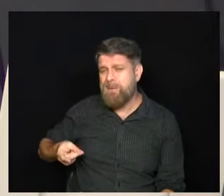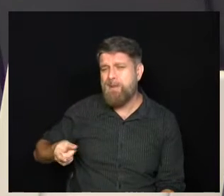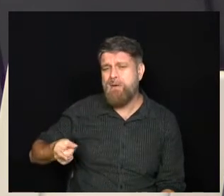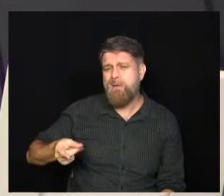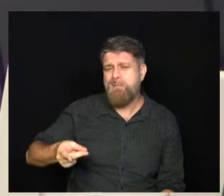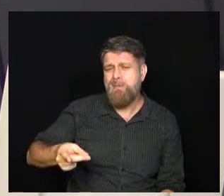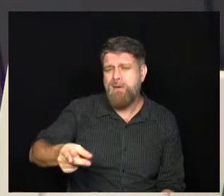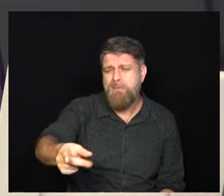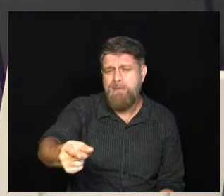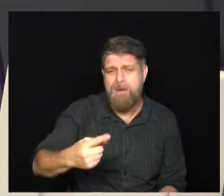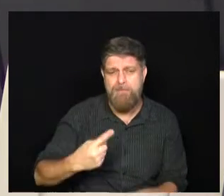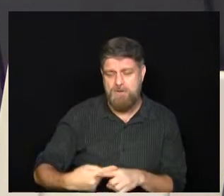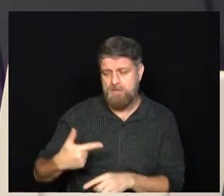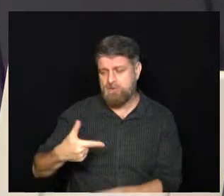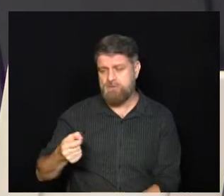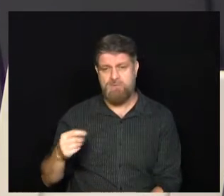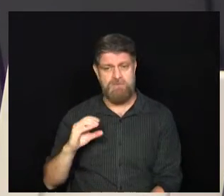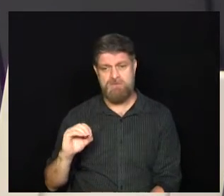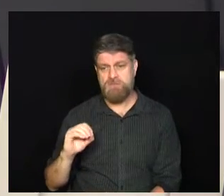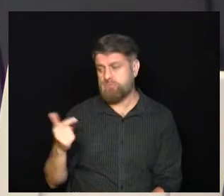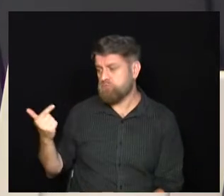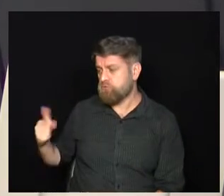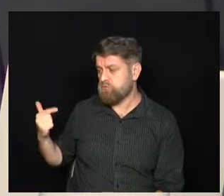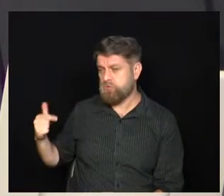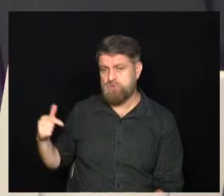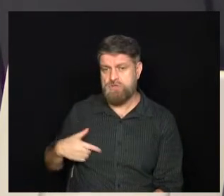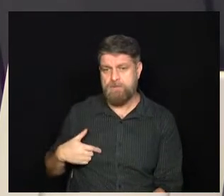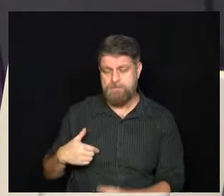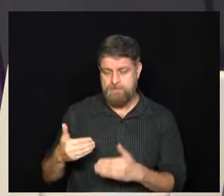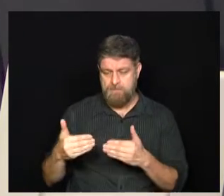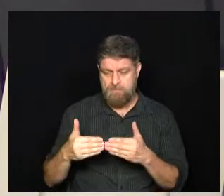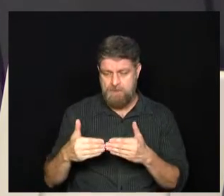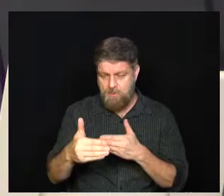porque 2020 não existia, 2021 passou a existir.